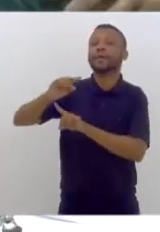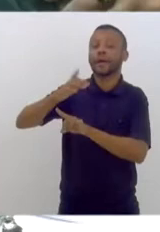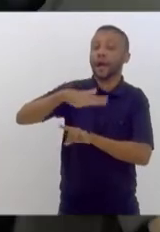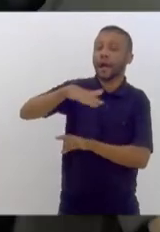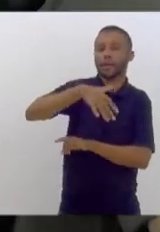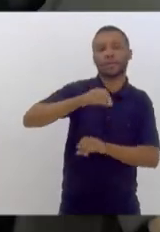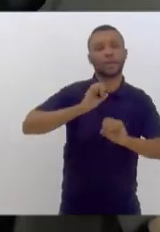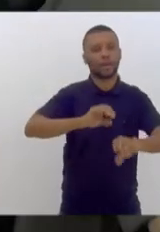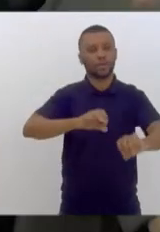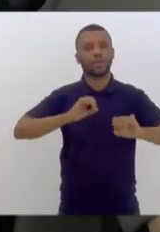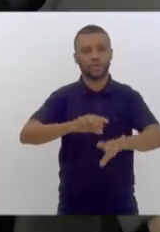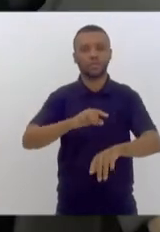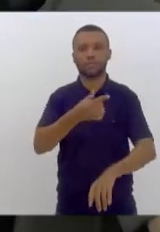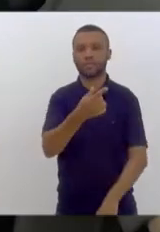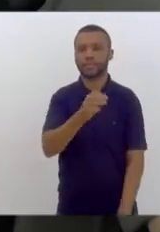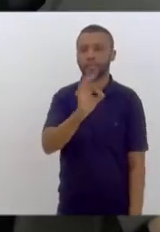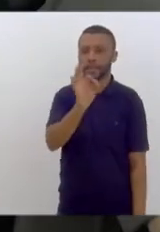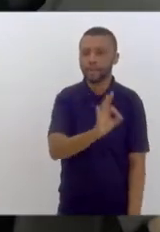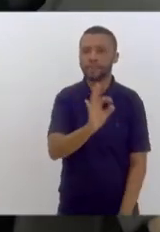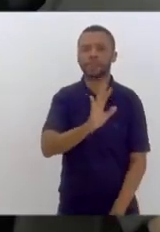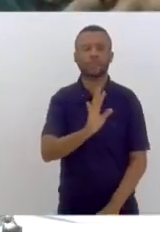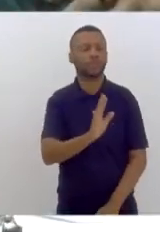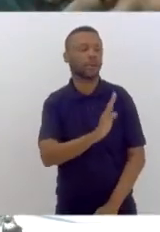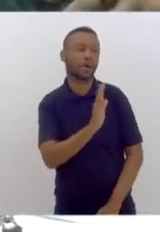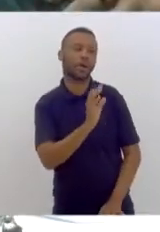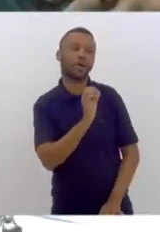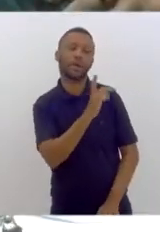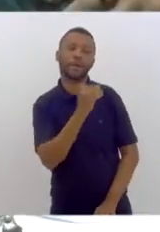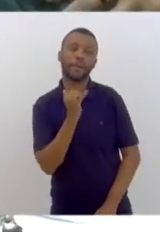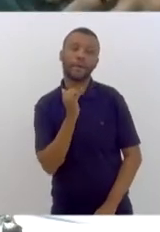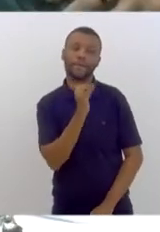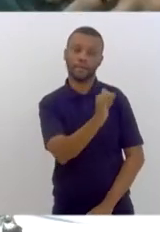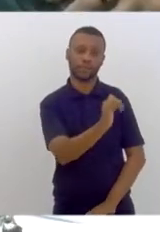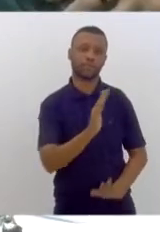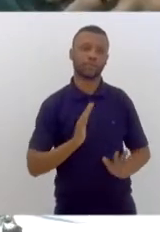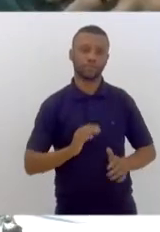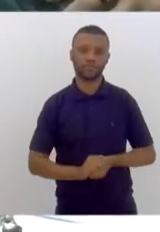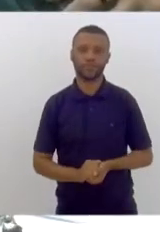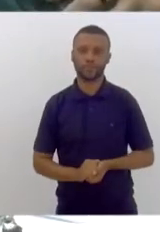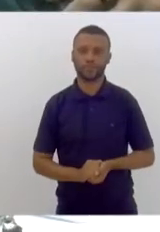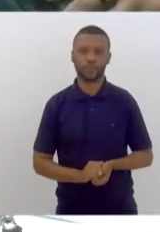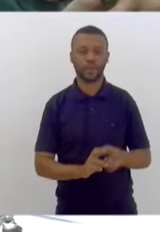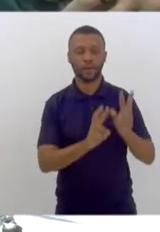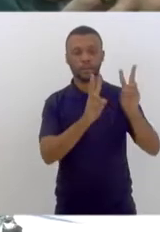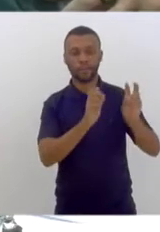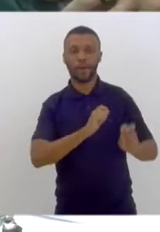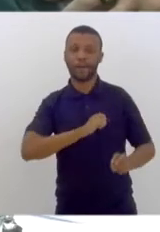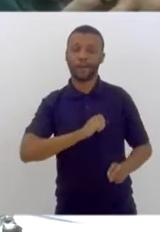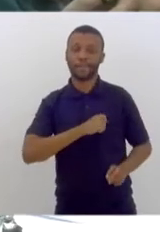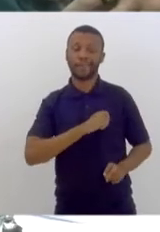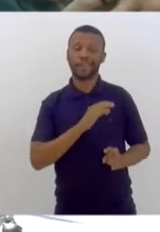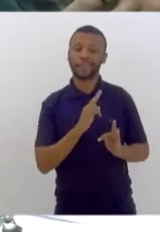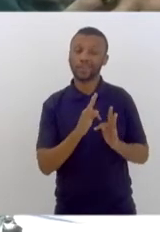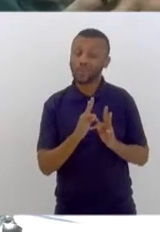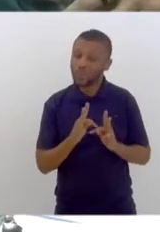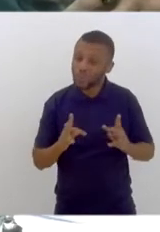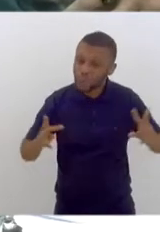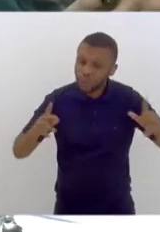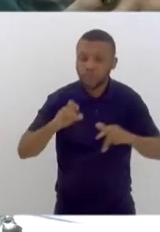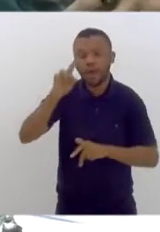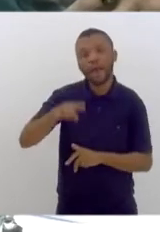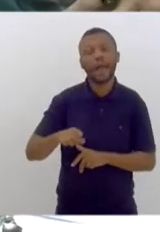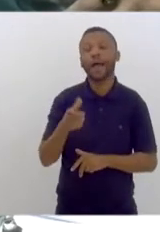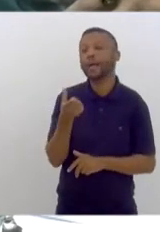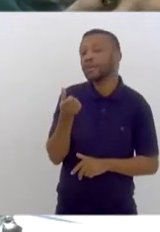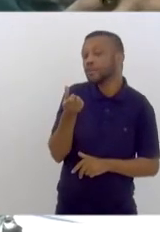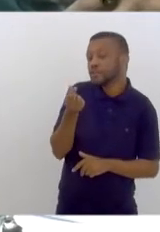educação dos 10 posteriormente. Querida, mas olha só, a questão fiscal, tudo é questão fiscal, porque tudo é